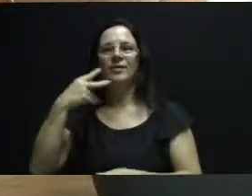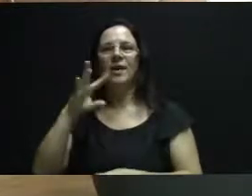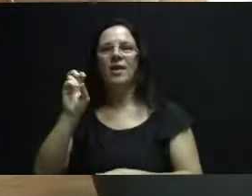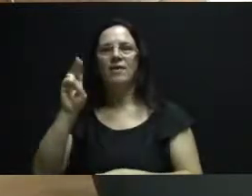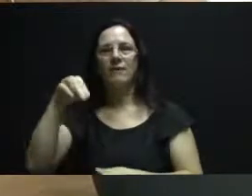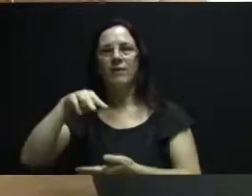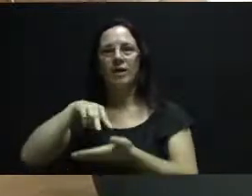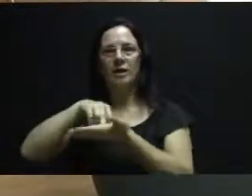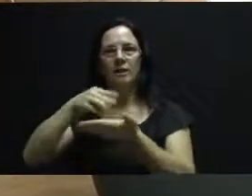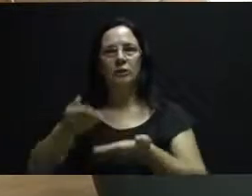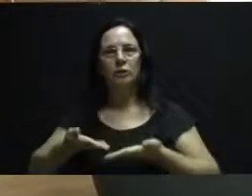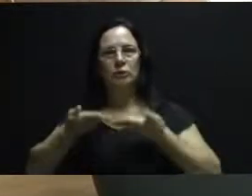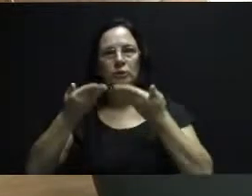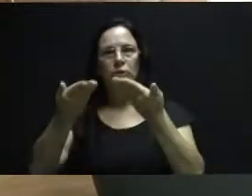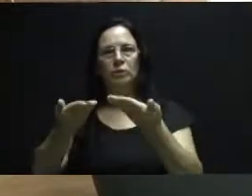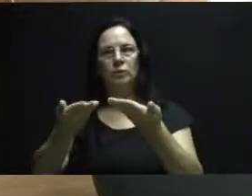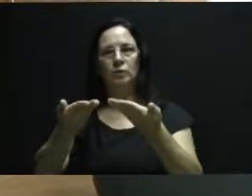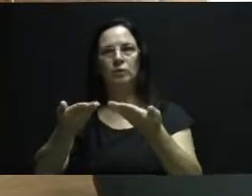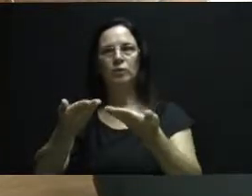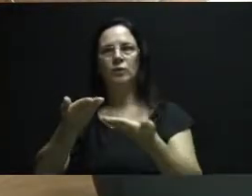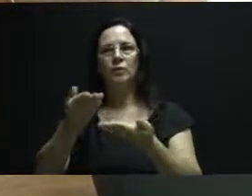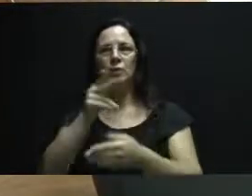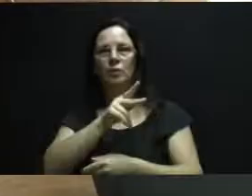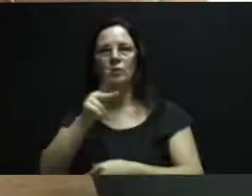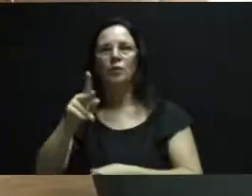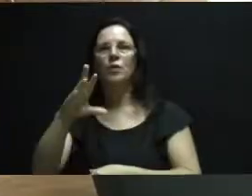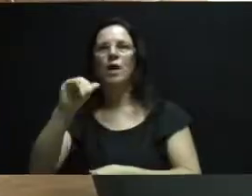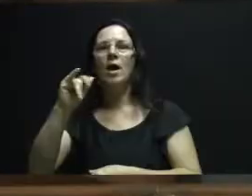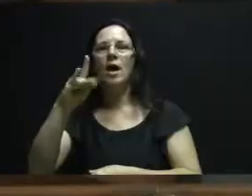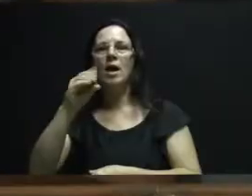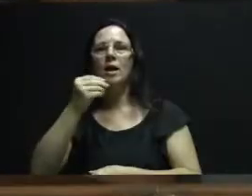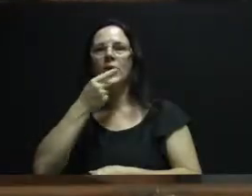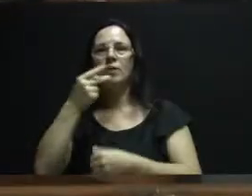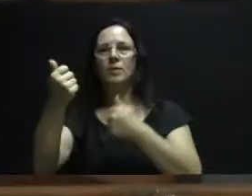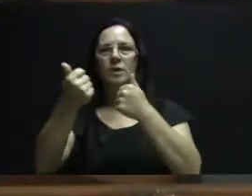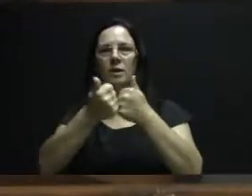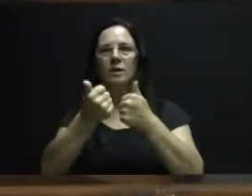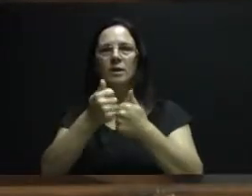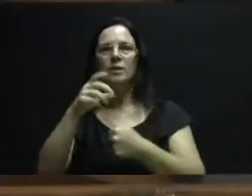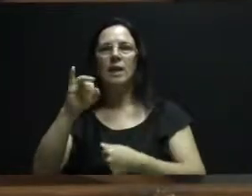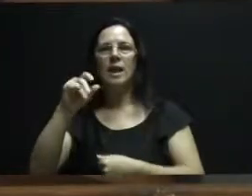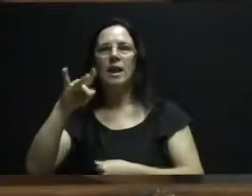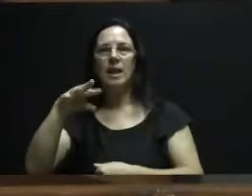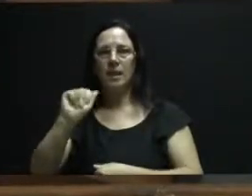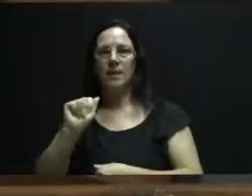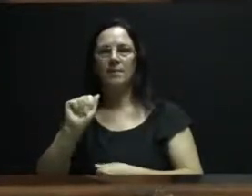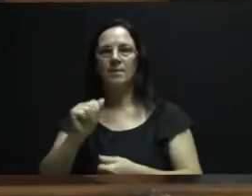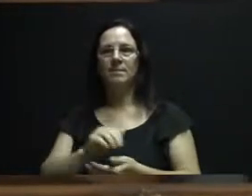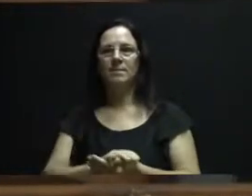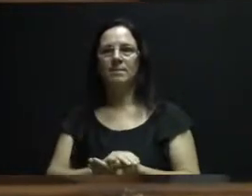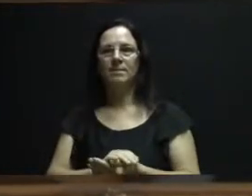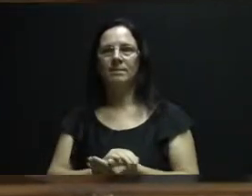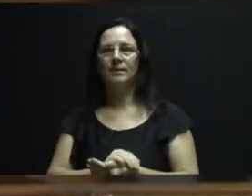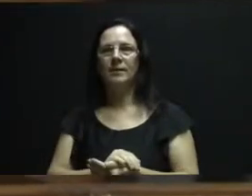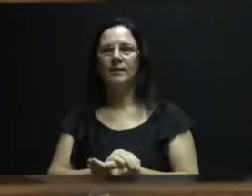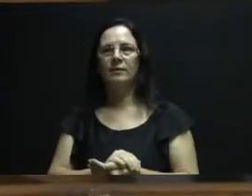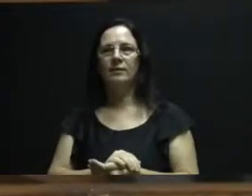procederá à entrega da homenagem para o professor Acácio neste ato representando a professora Elina Gomes.